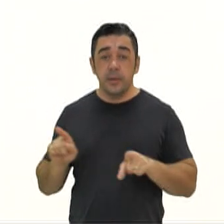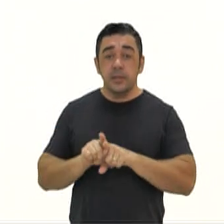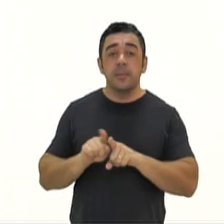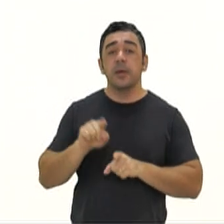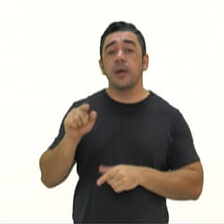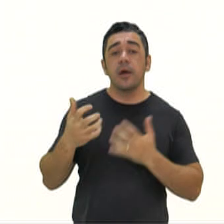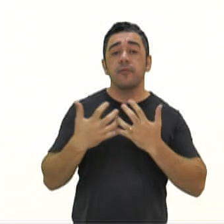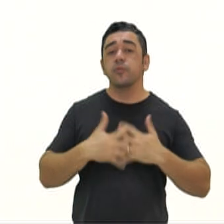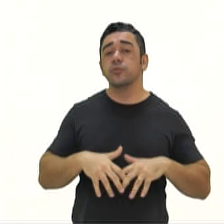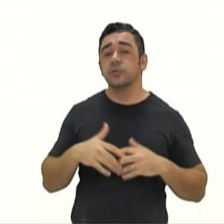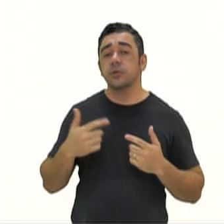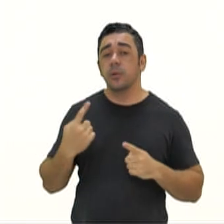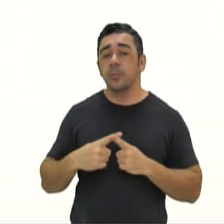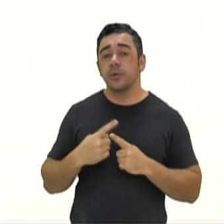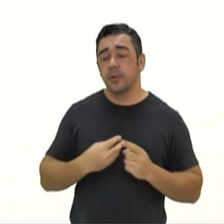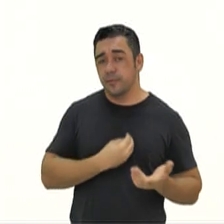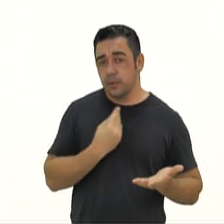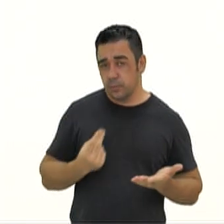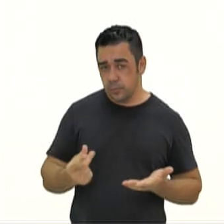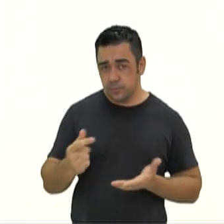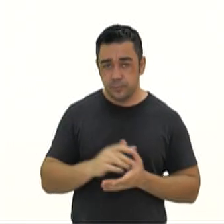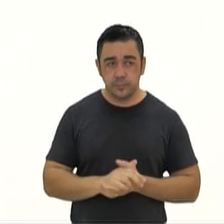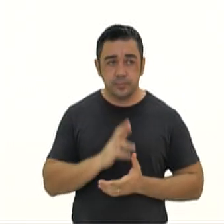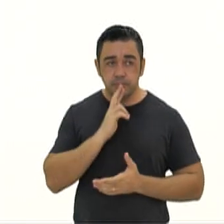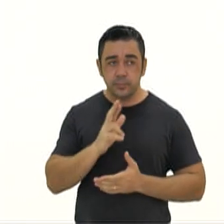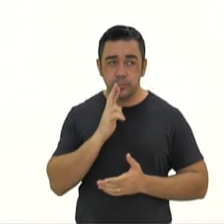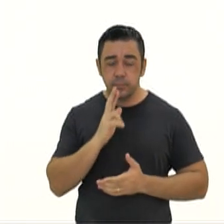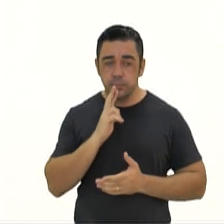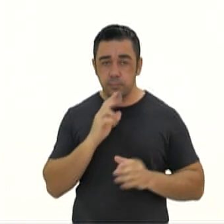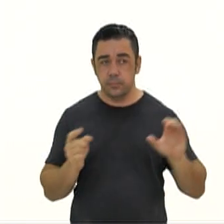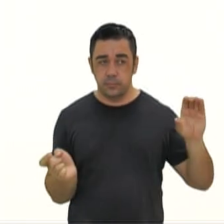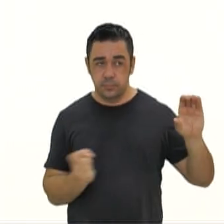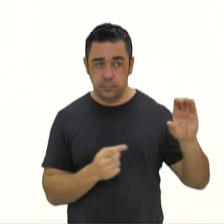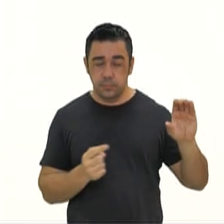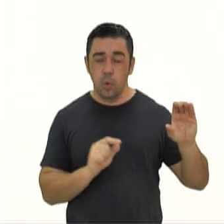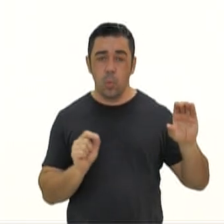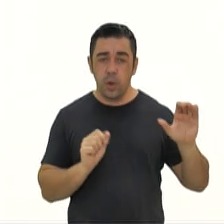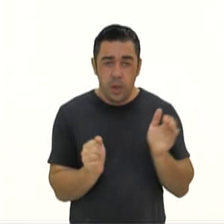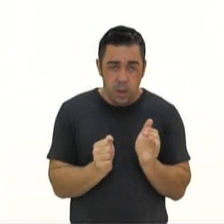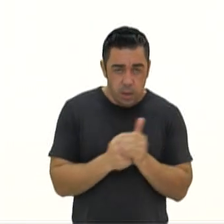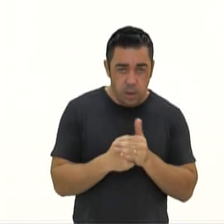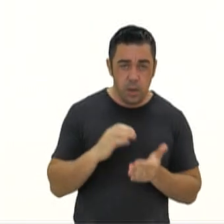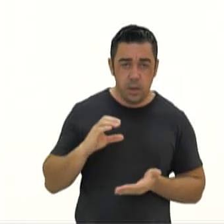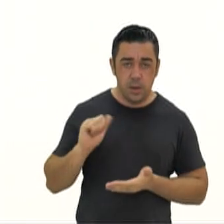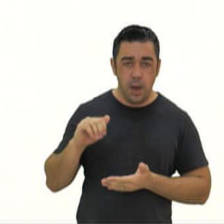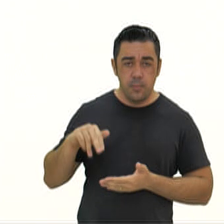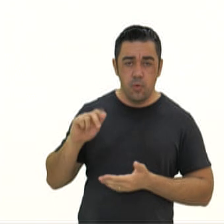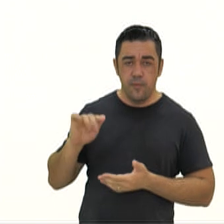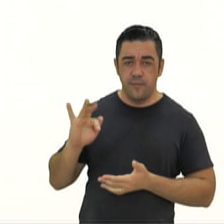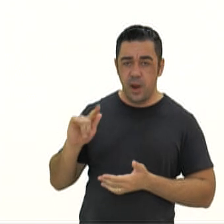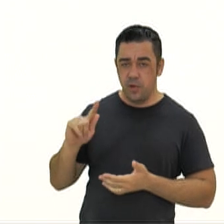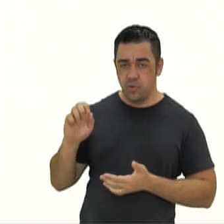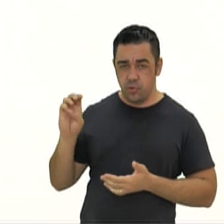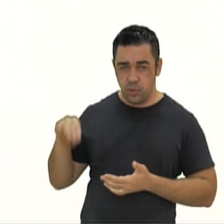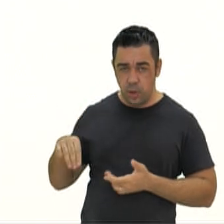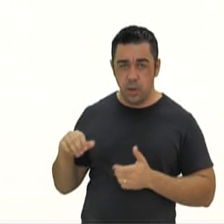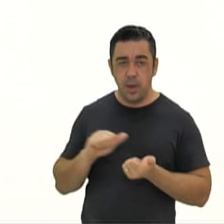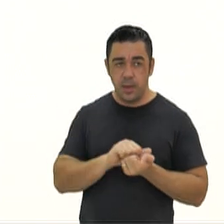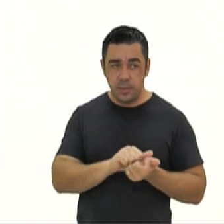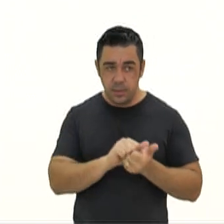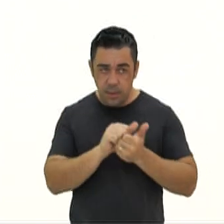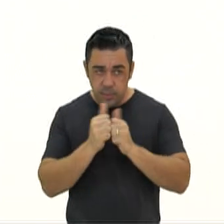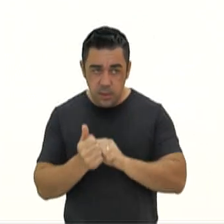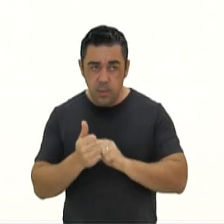função biológica. Tá? Então, quem respondeu aqui? A alternativa C, camuflagem como